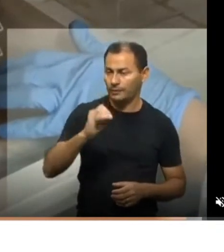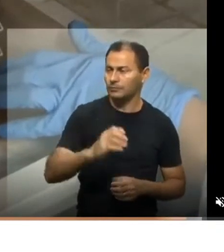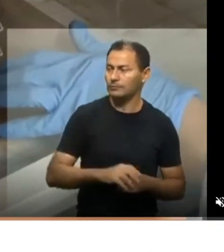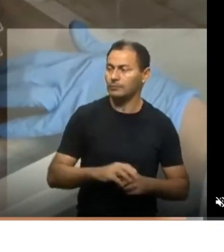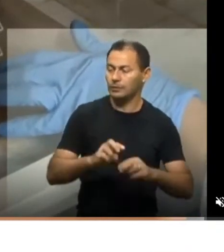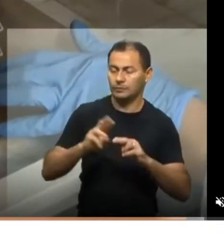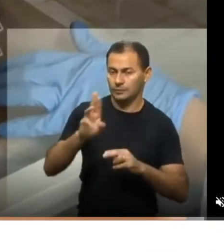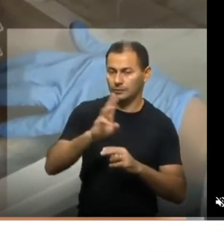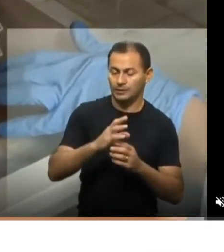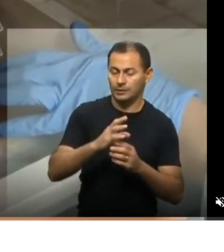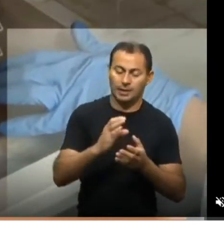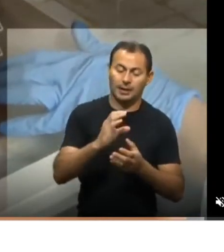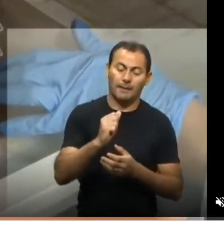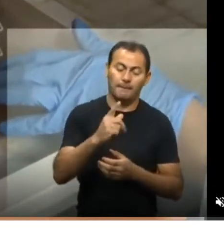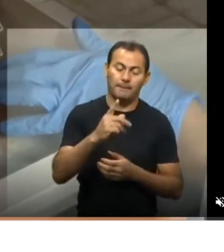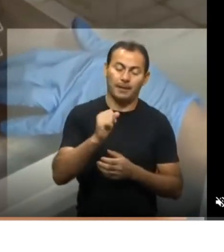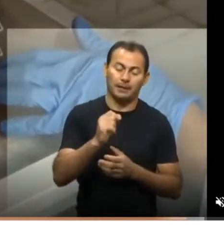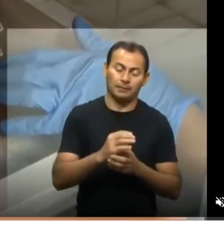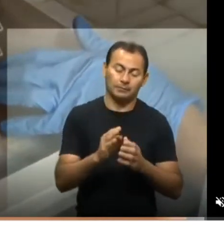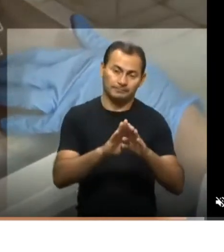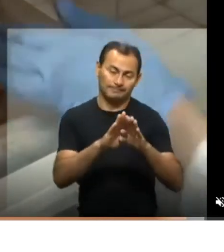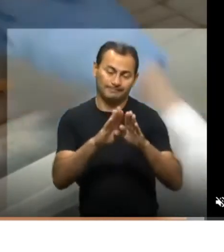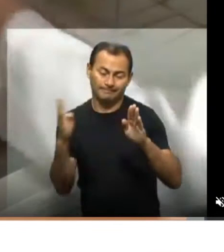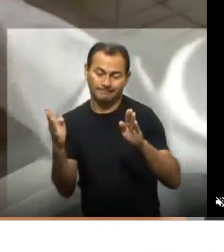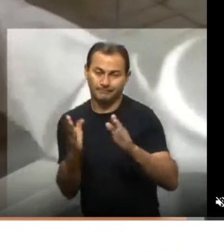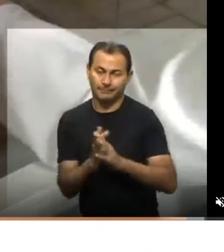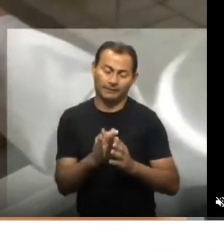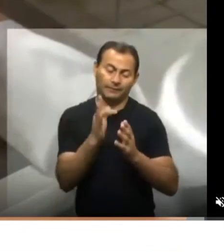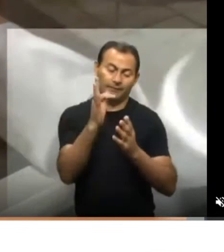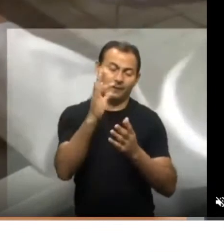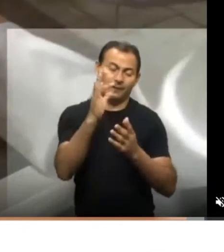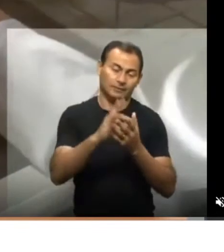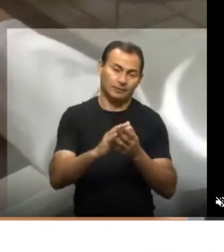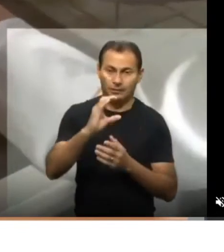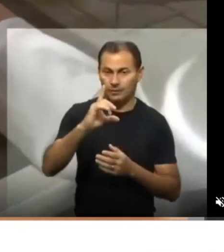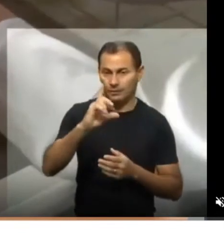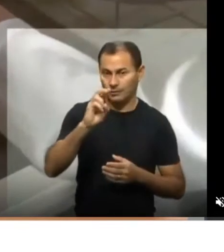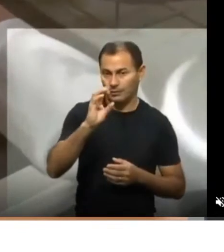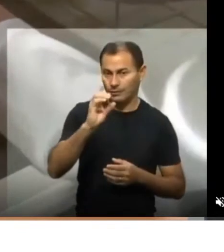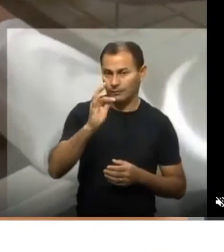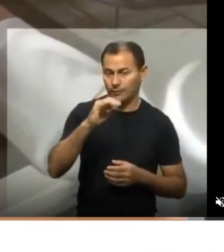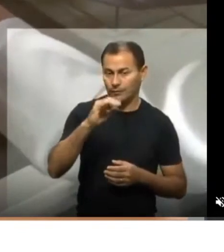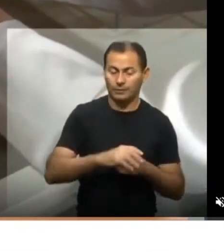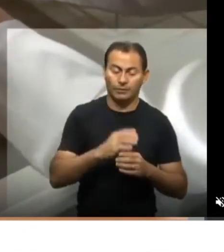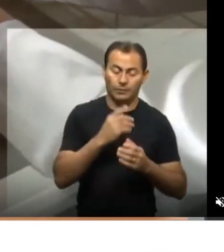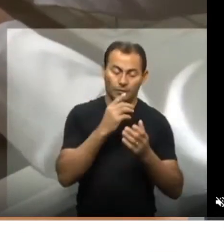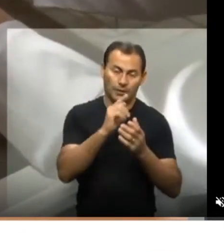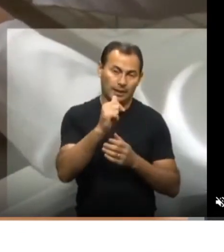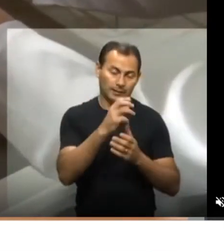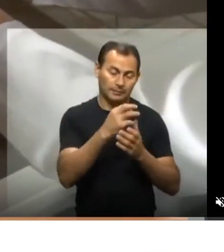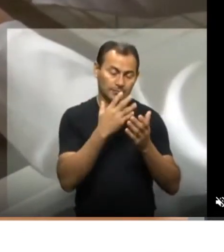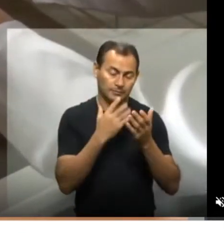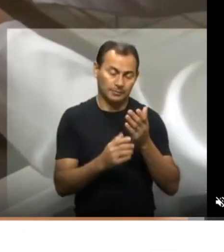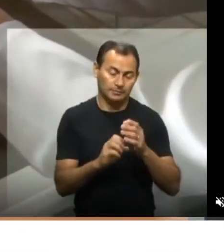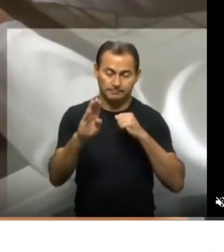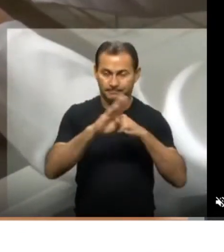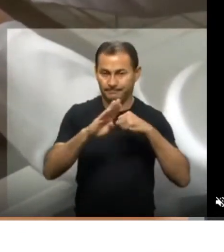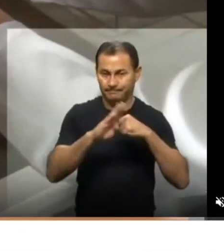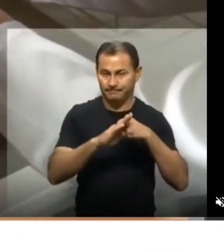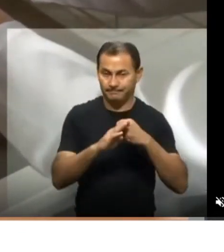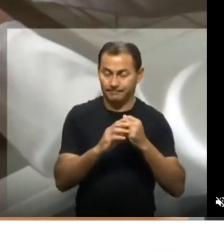Bom, peguei, né, pipetei 1 ml do óleo de soja e 1 ml de óleo de linhaça. Agora eu vou